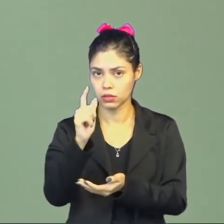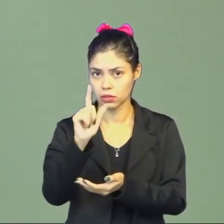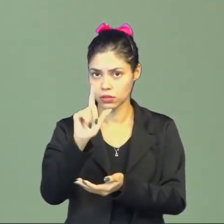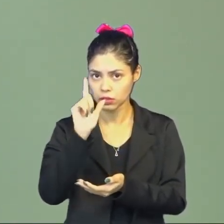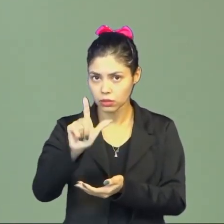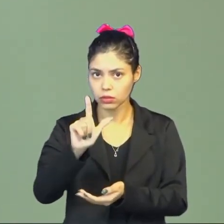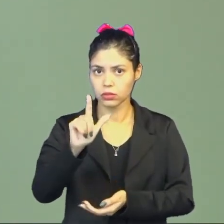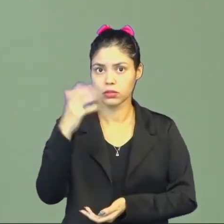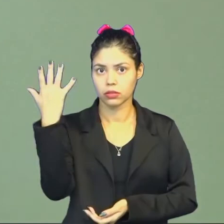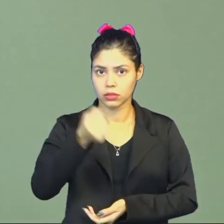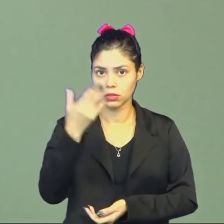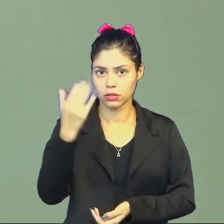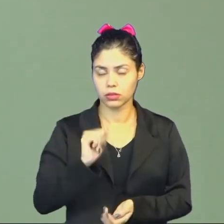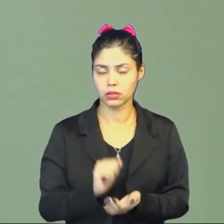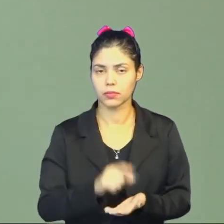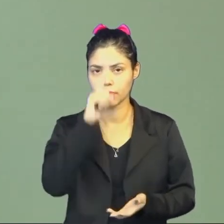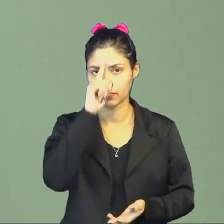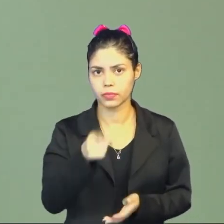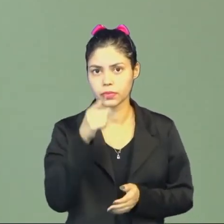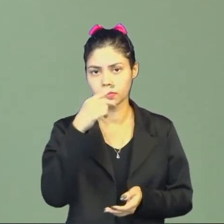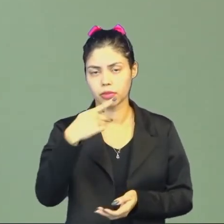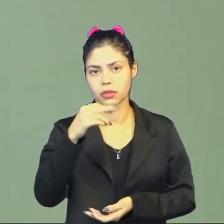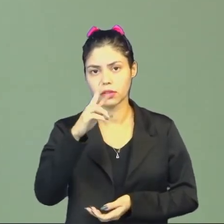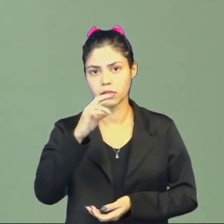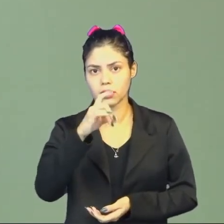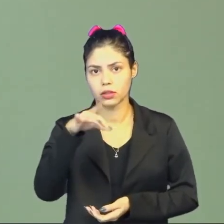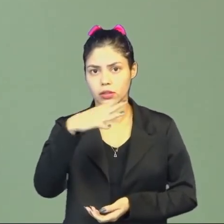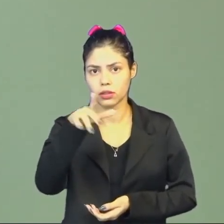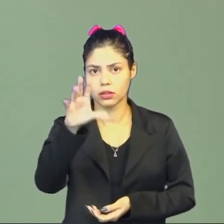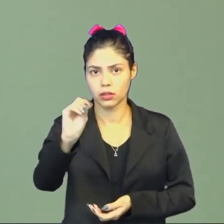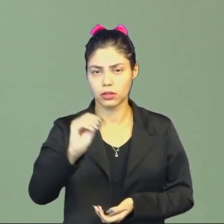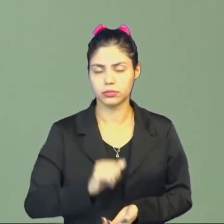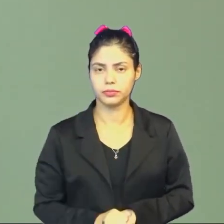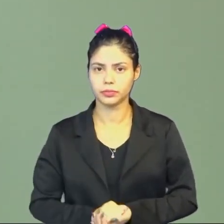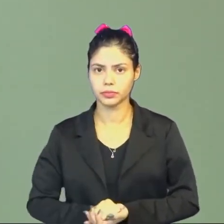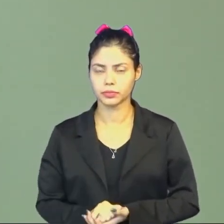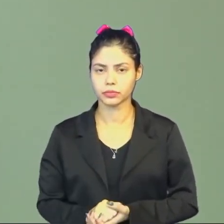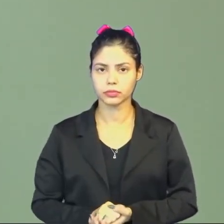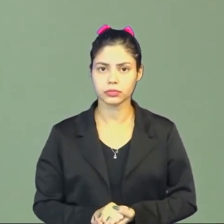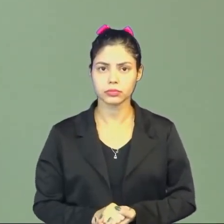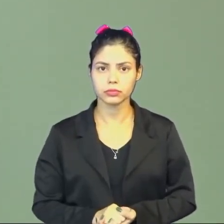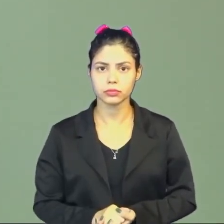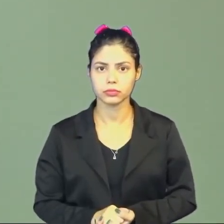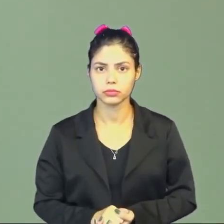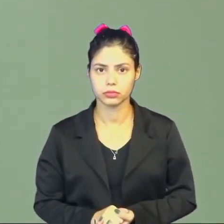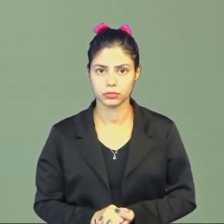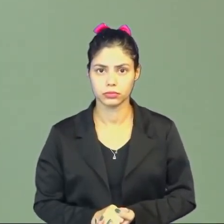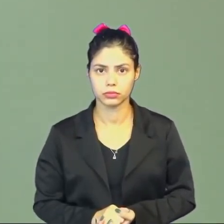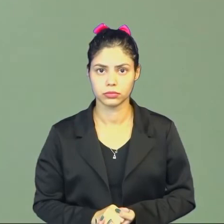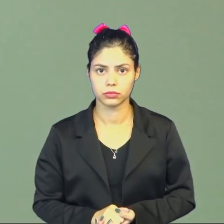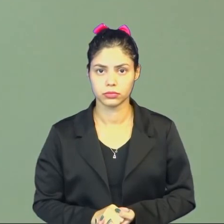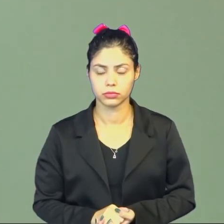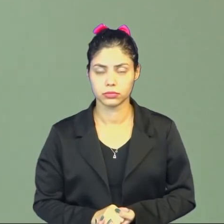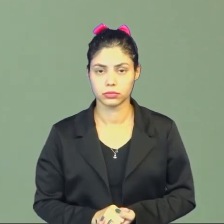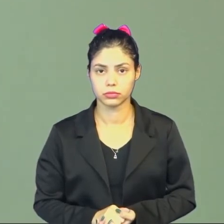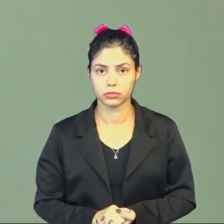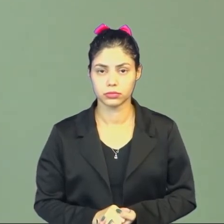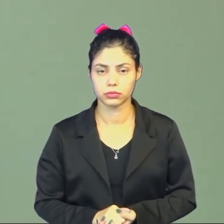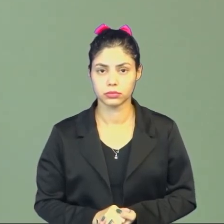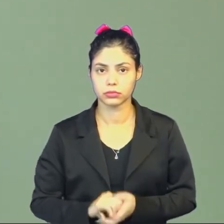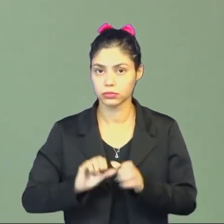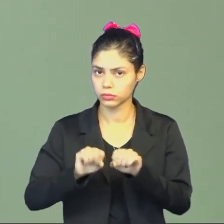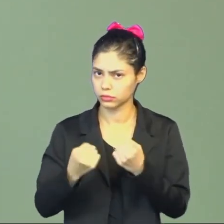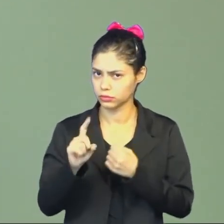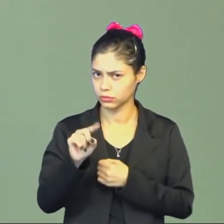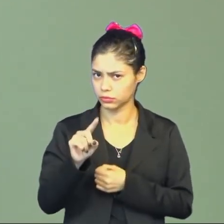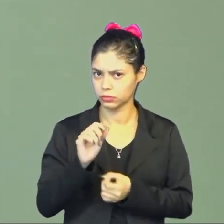leite e o dono fizer uma promoção para você, fizer um desconto, e aí? Dá uma